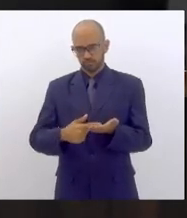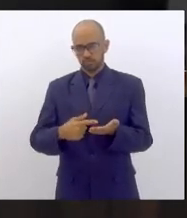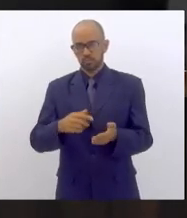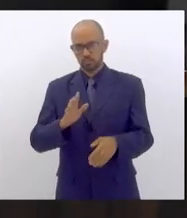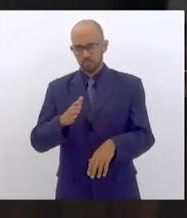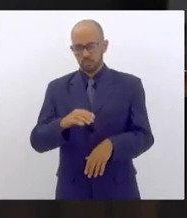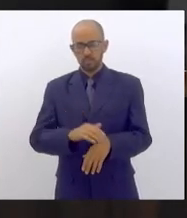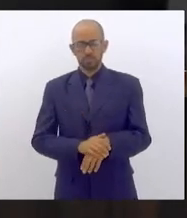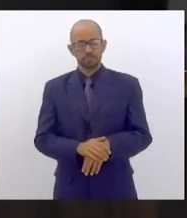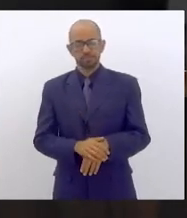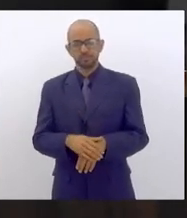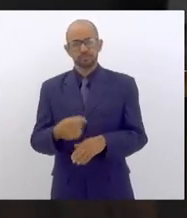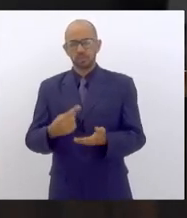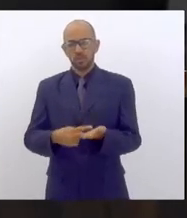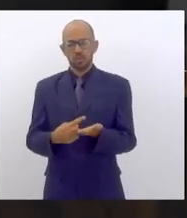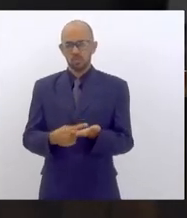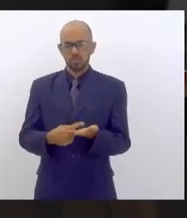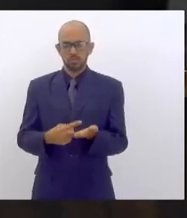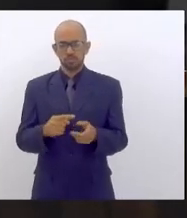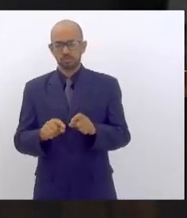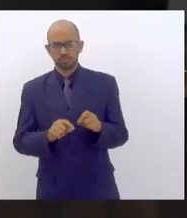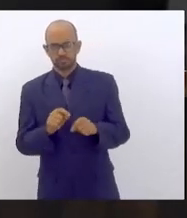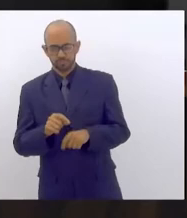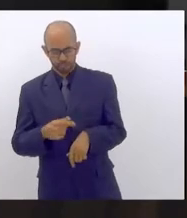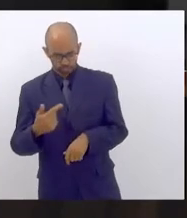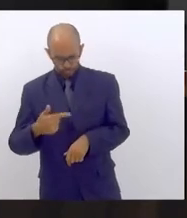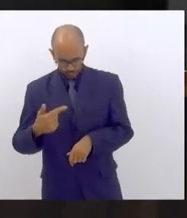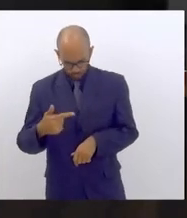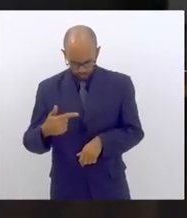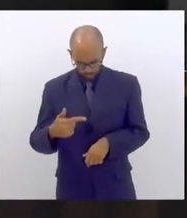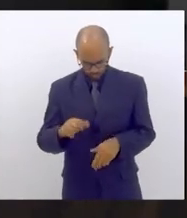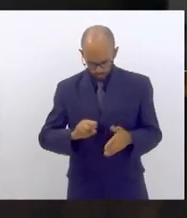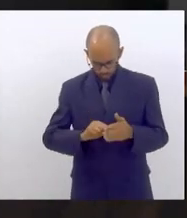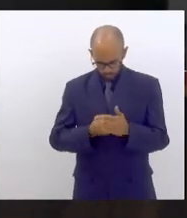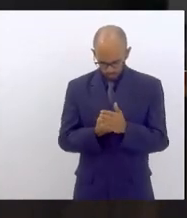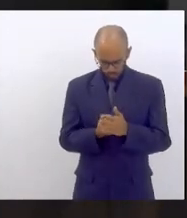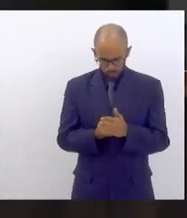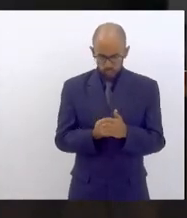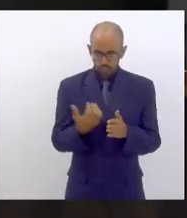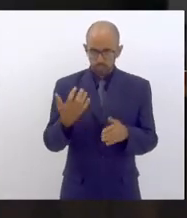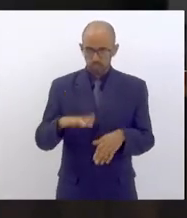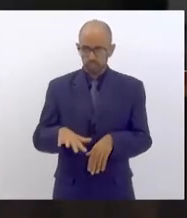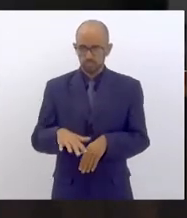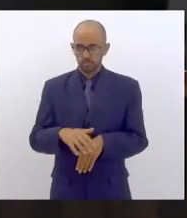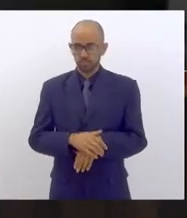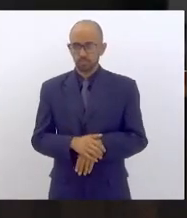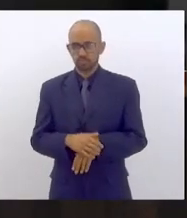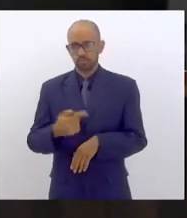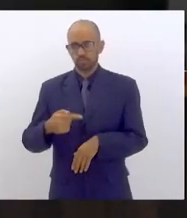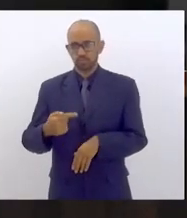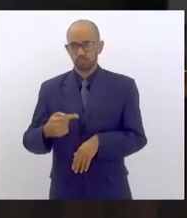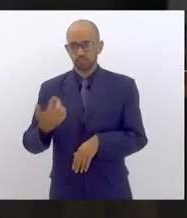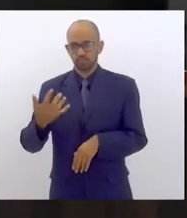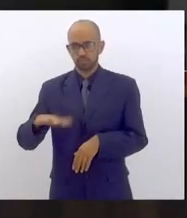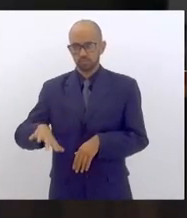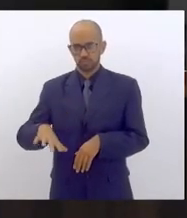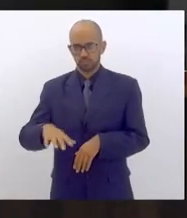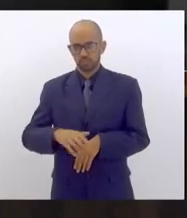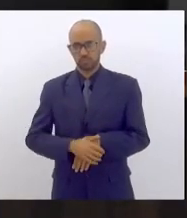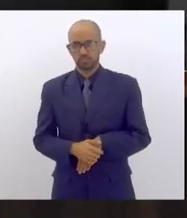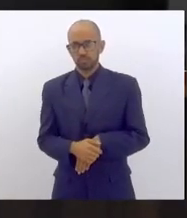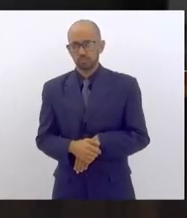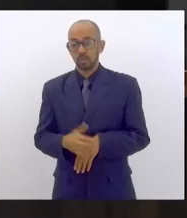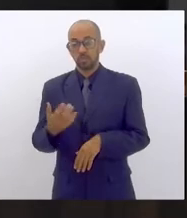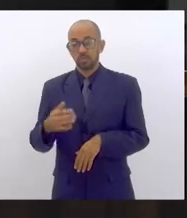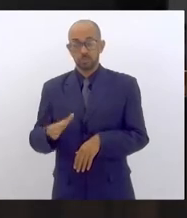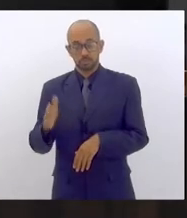seria o segundo veto pela rejeição, o sétimo veto.